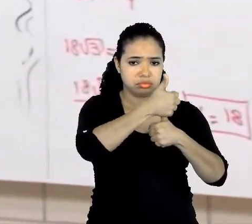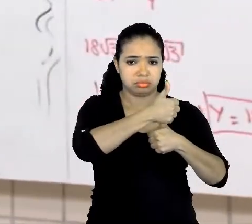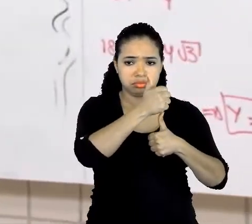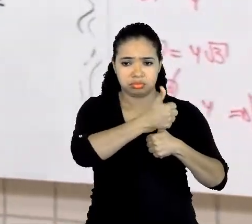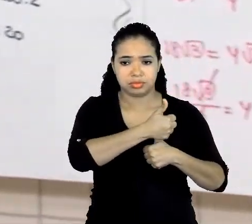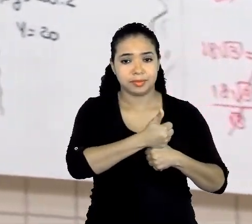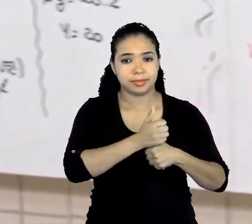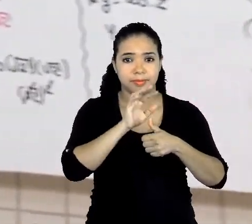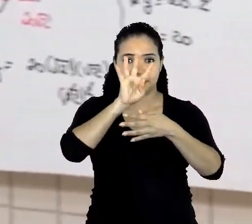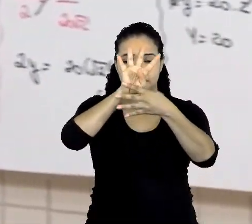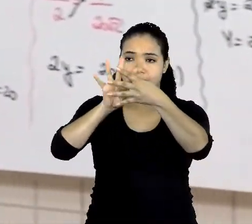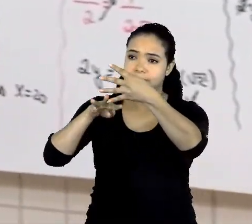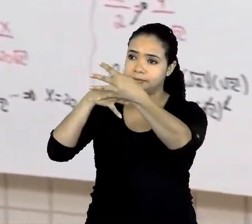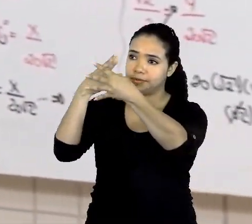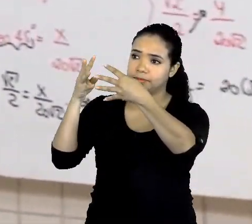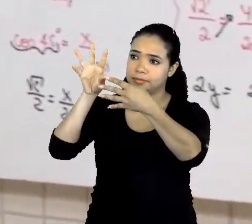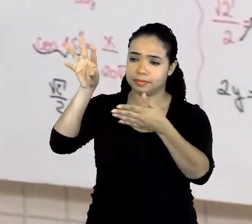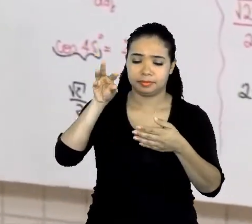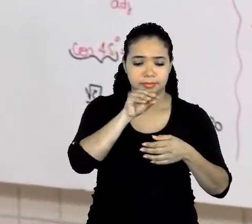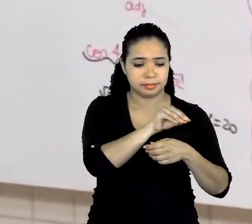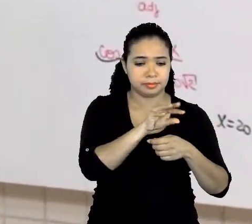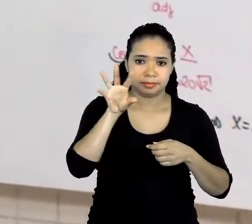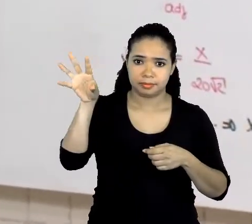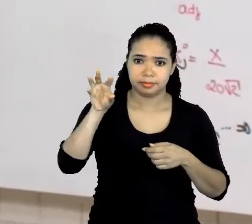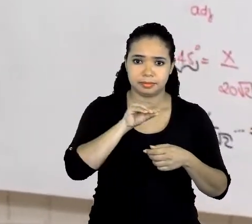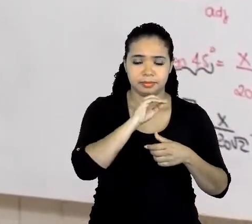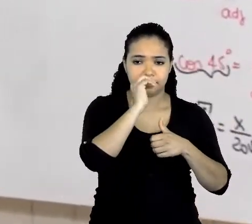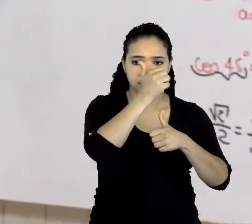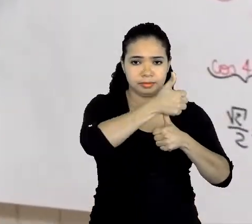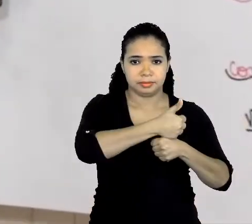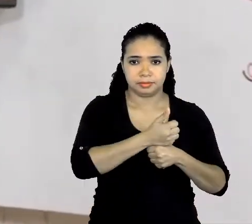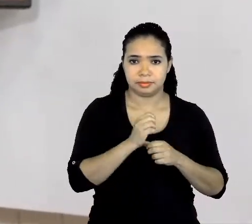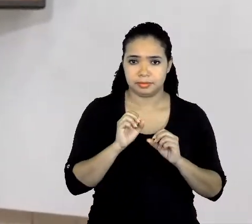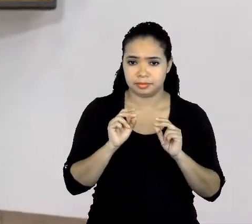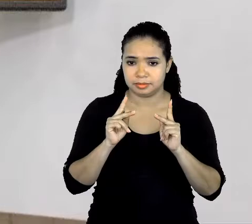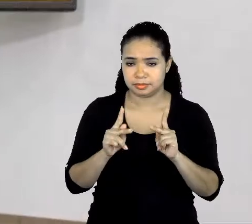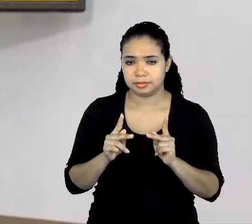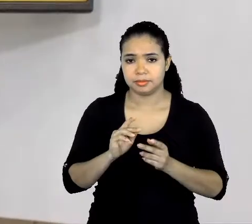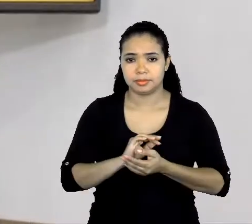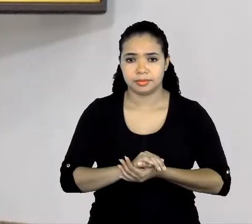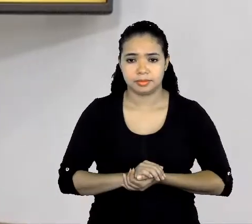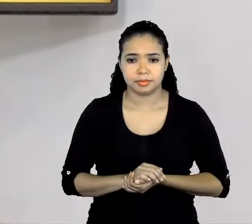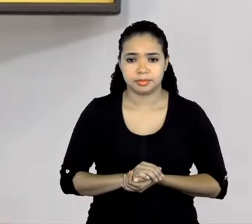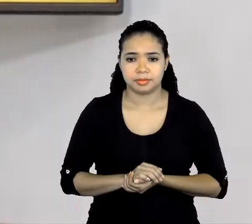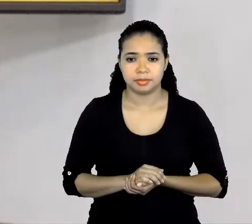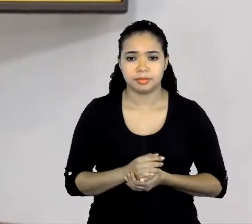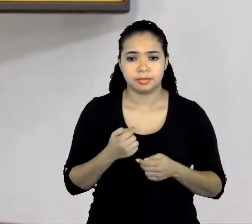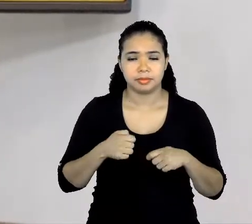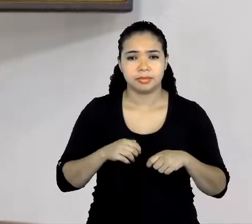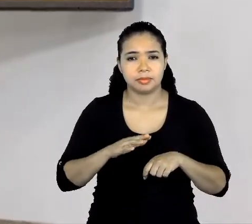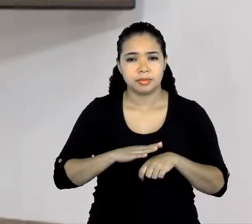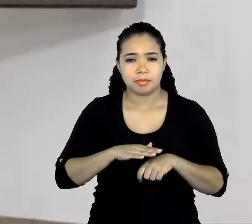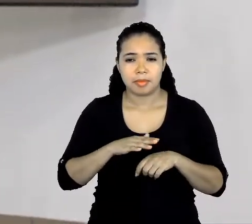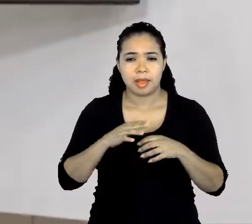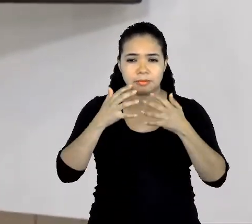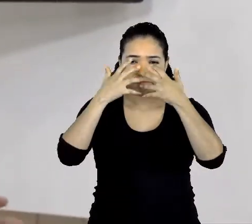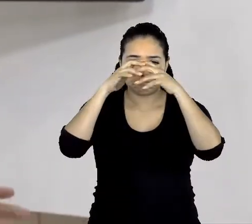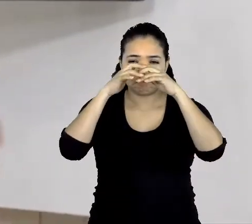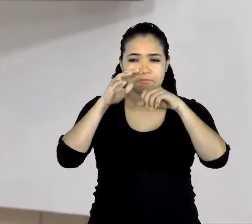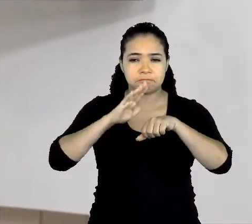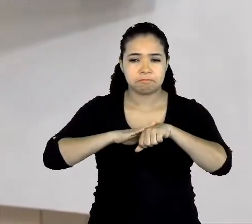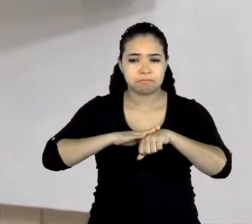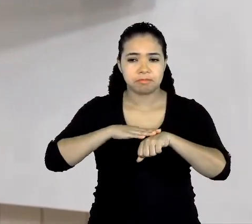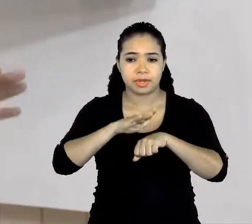vamos, a partir de agora, pensar nos exemplos onde demandem mais pensamento, ok?